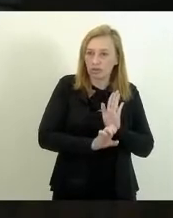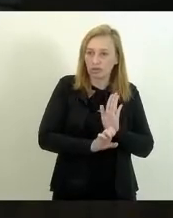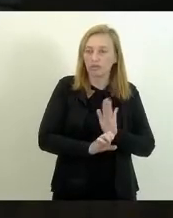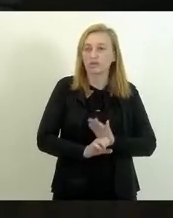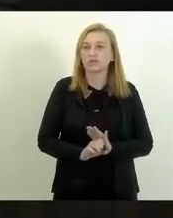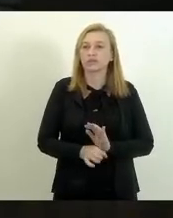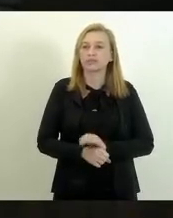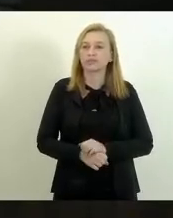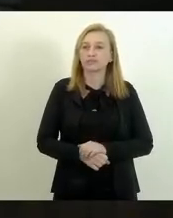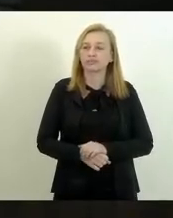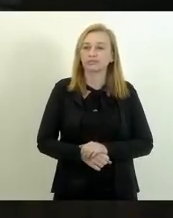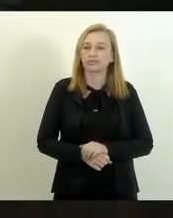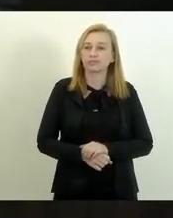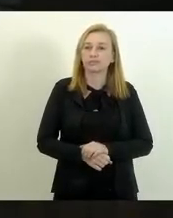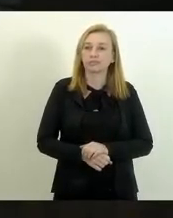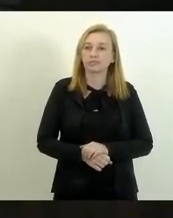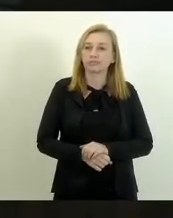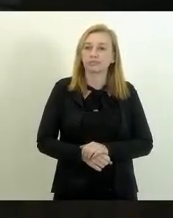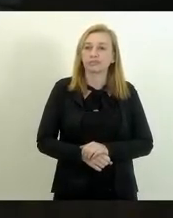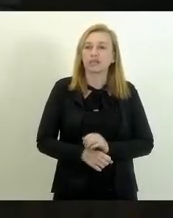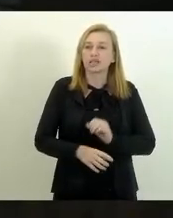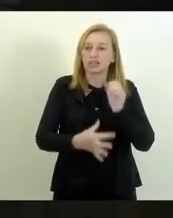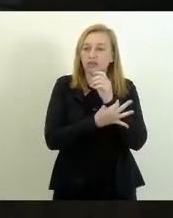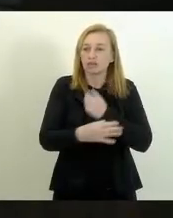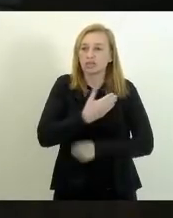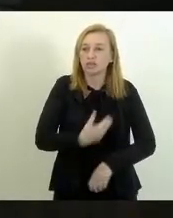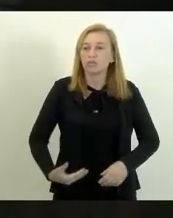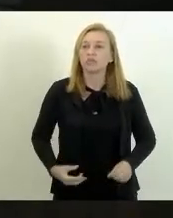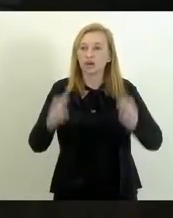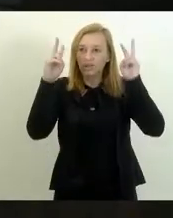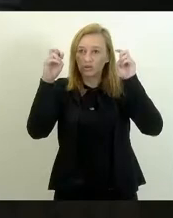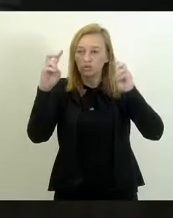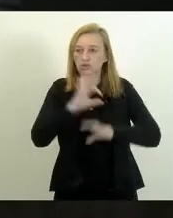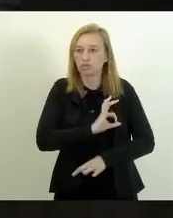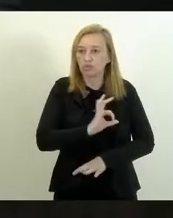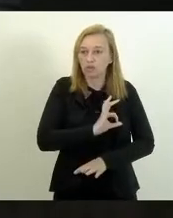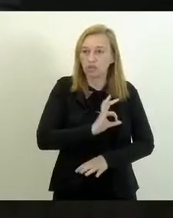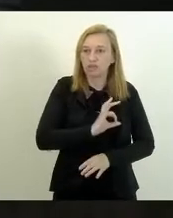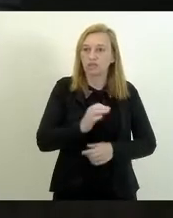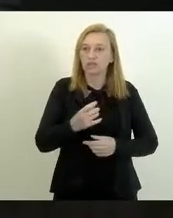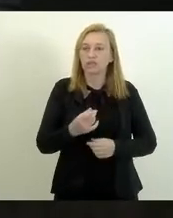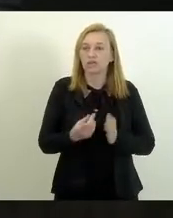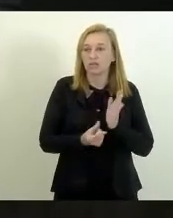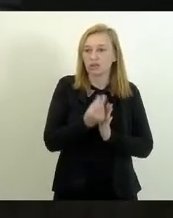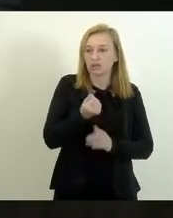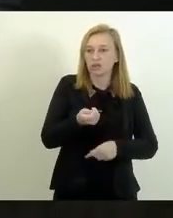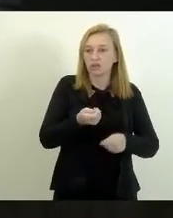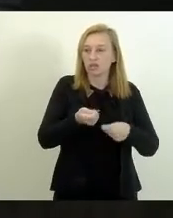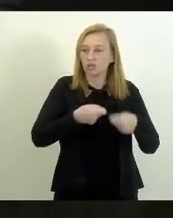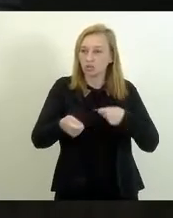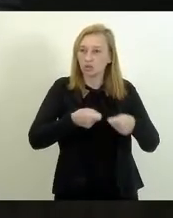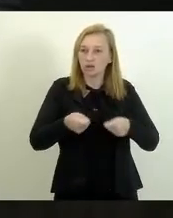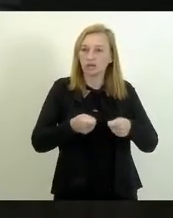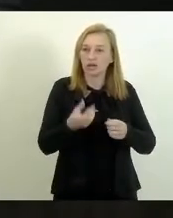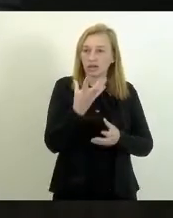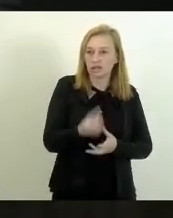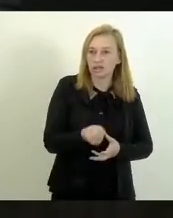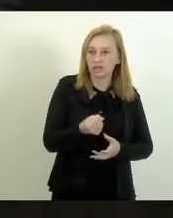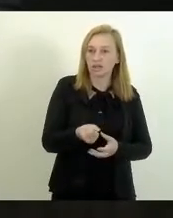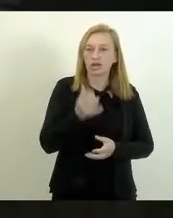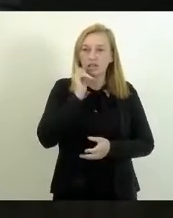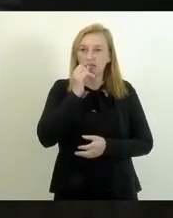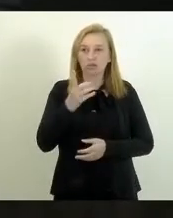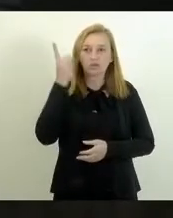com emendas. Segurança pública e assunto de polícia favorável. De orçamento, finanças, fiscalização financeira e controle favorável.